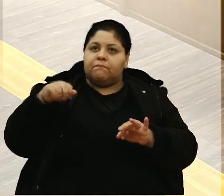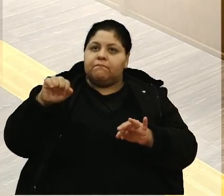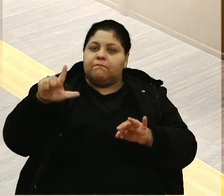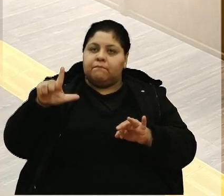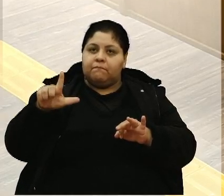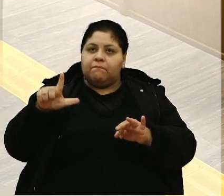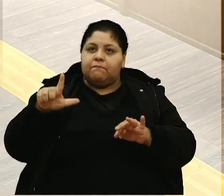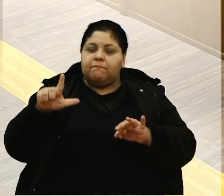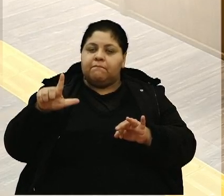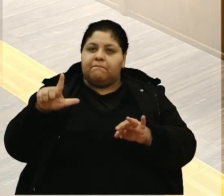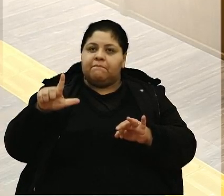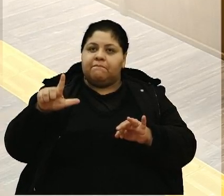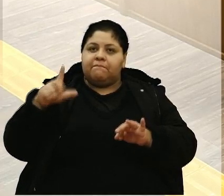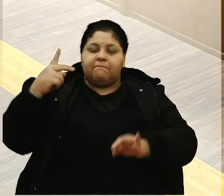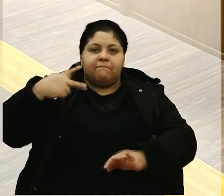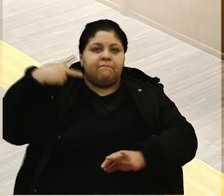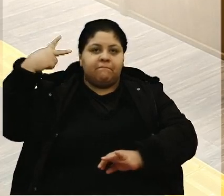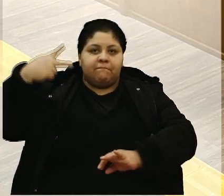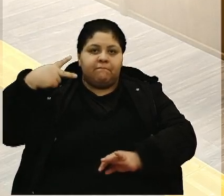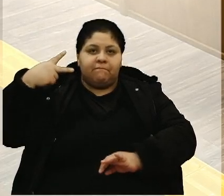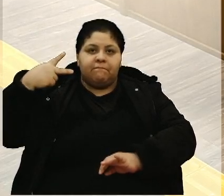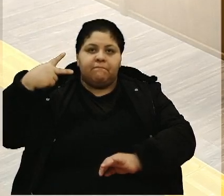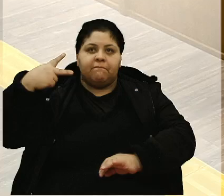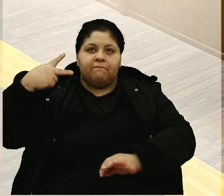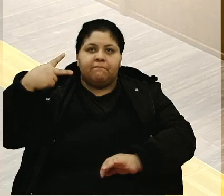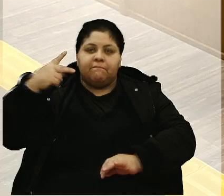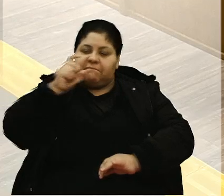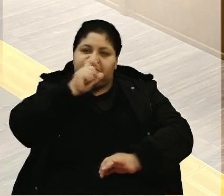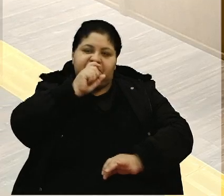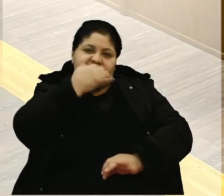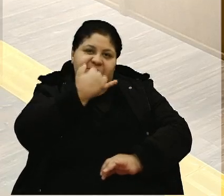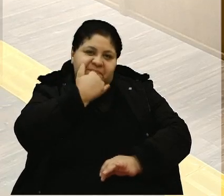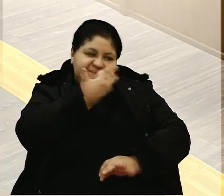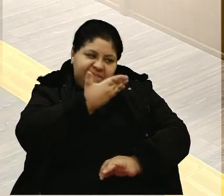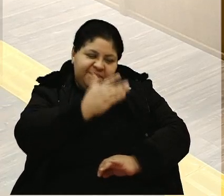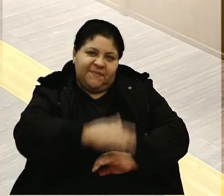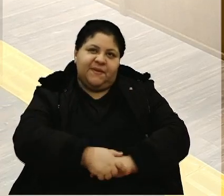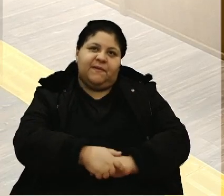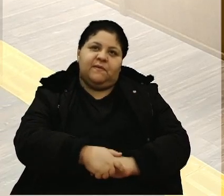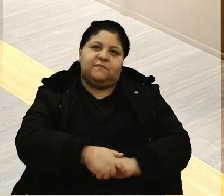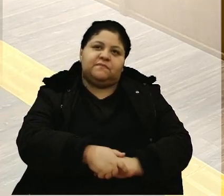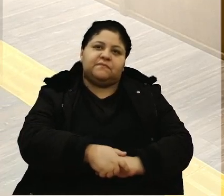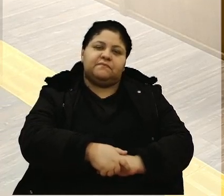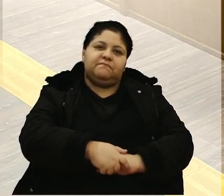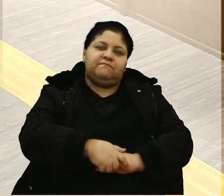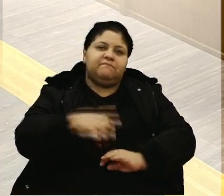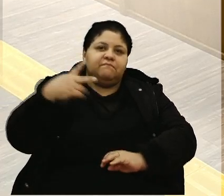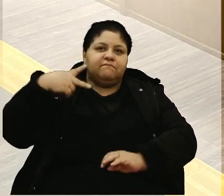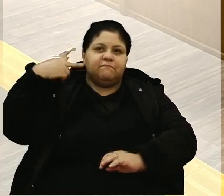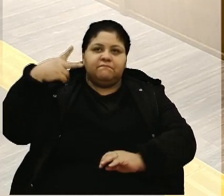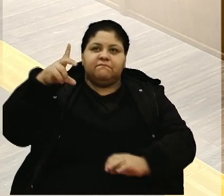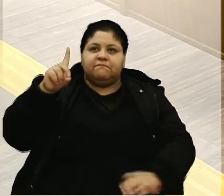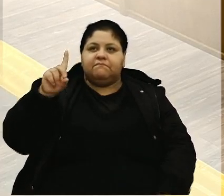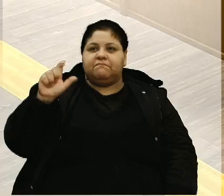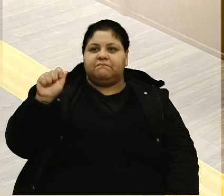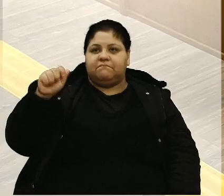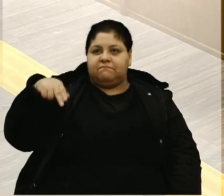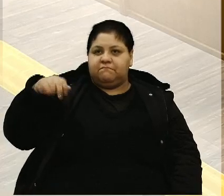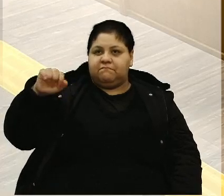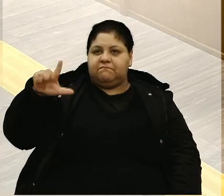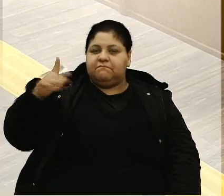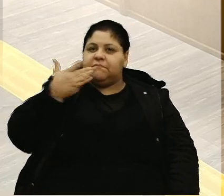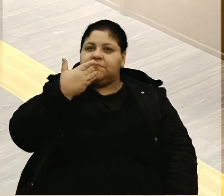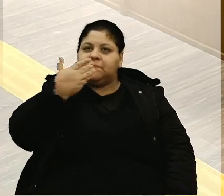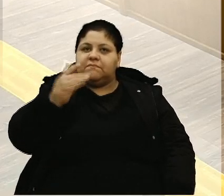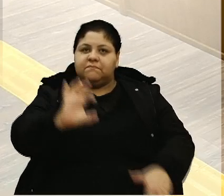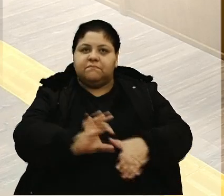Daniel Santos. É o frio, desculpa. Vereador Daniel Santos tinha solicitado uma declaração de